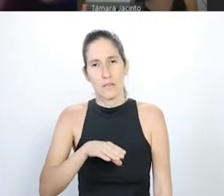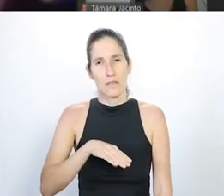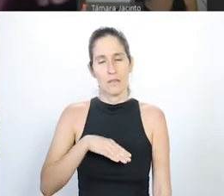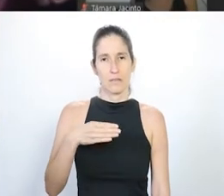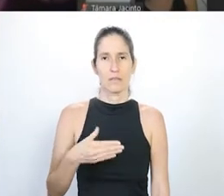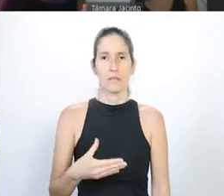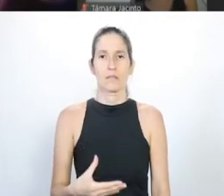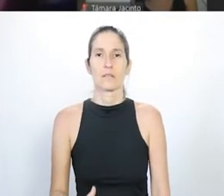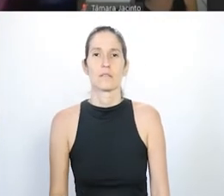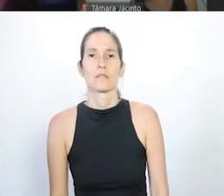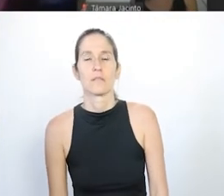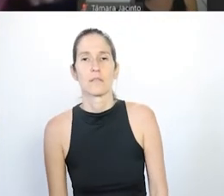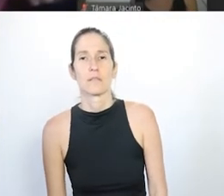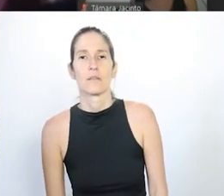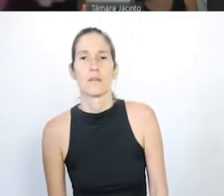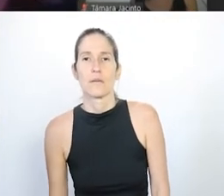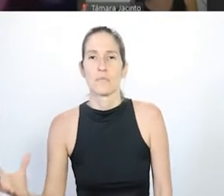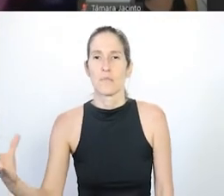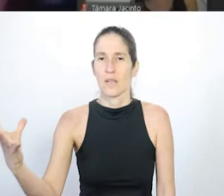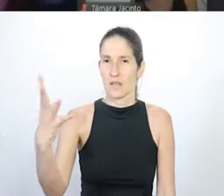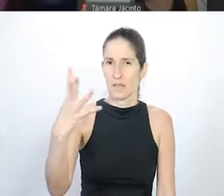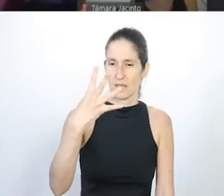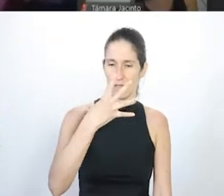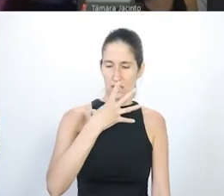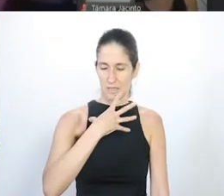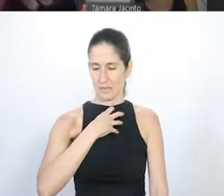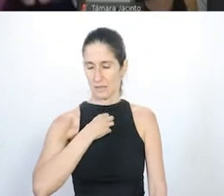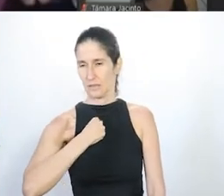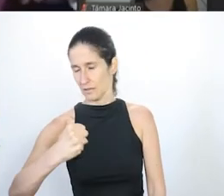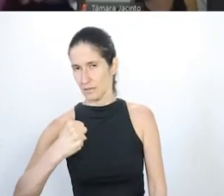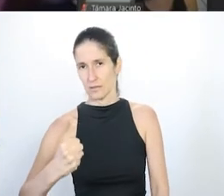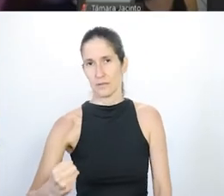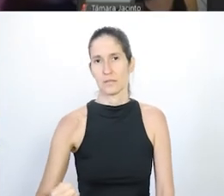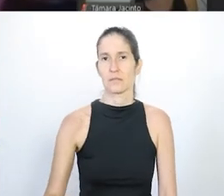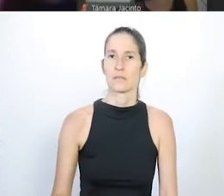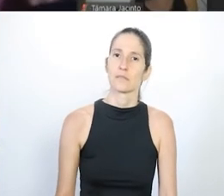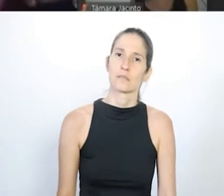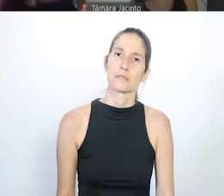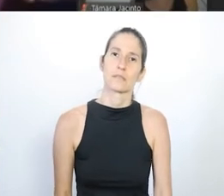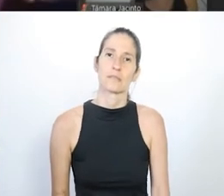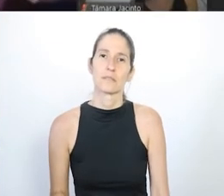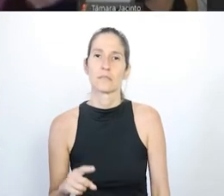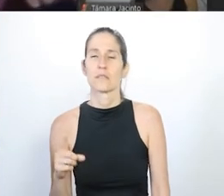para me tirar de lá do braço dela.